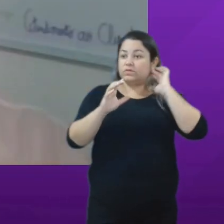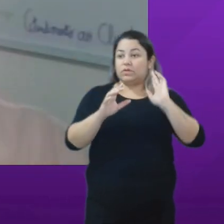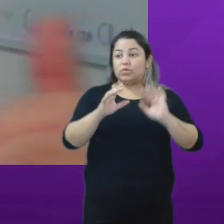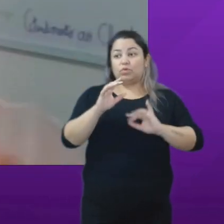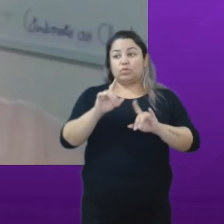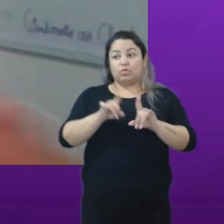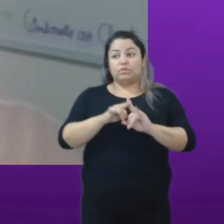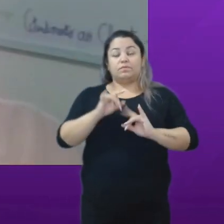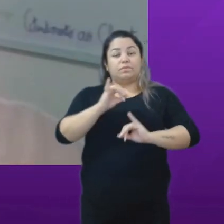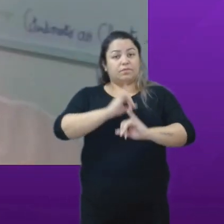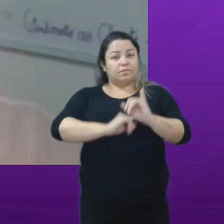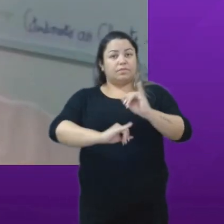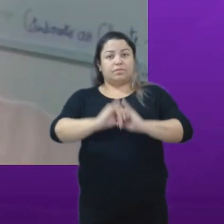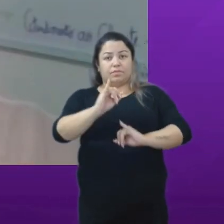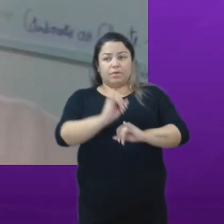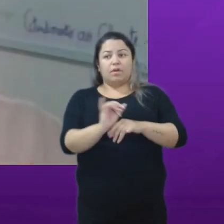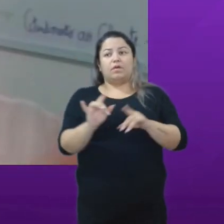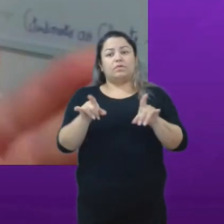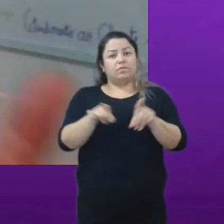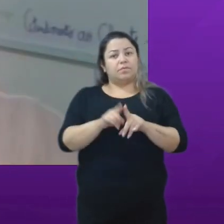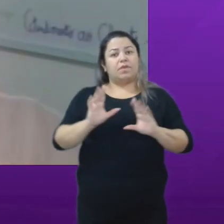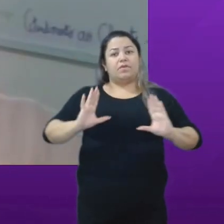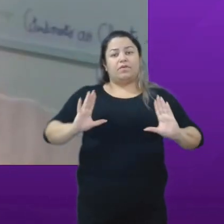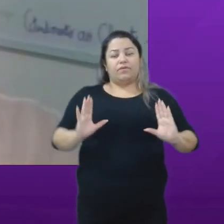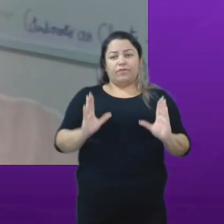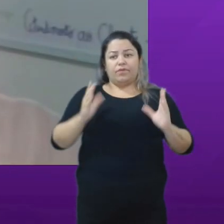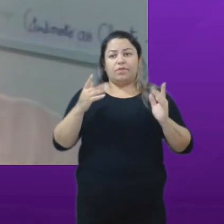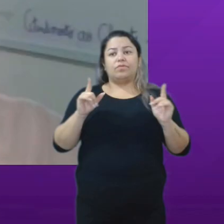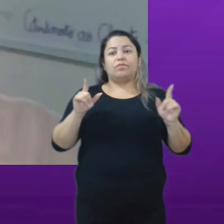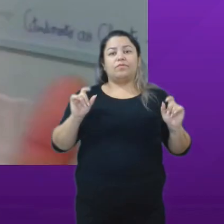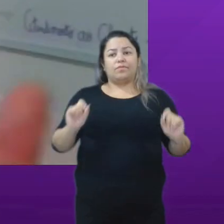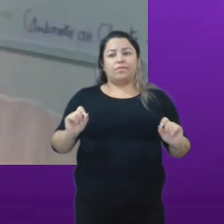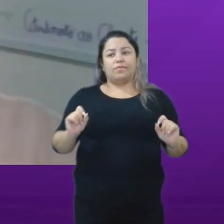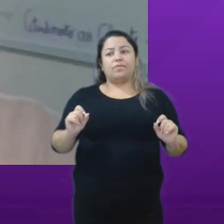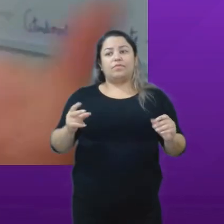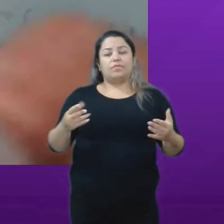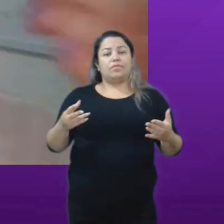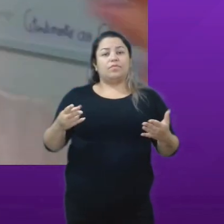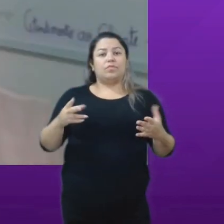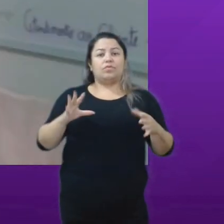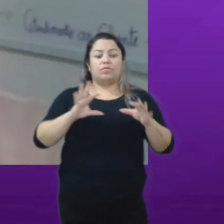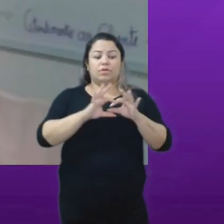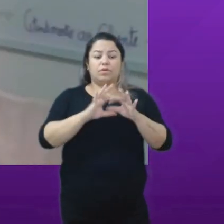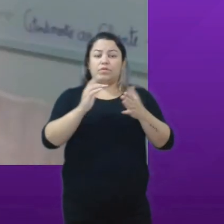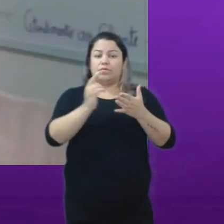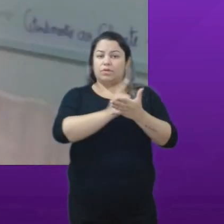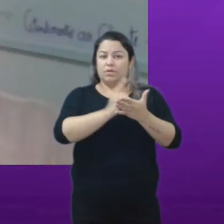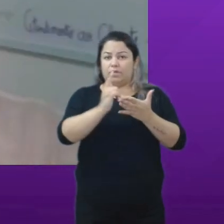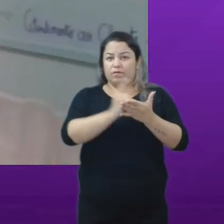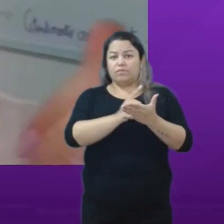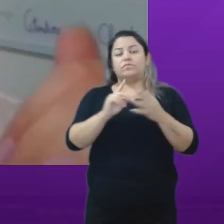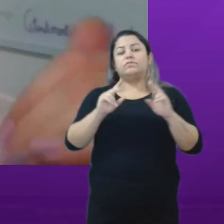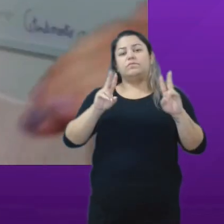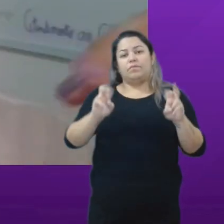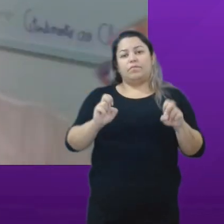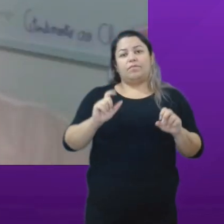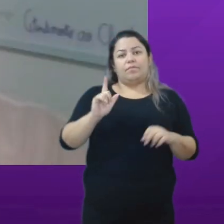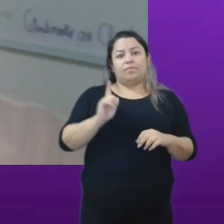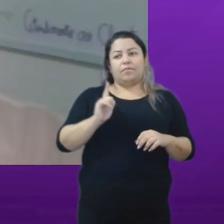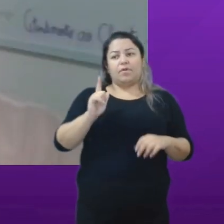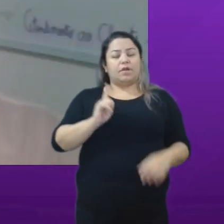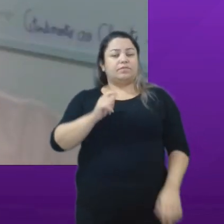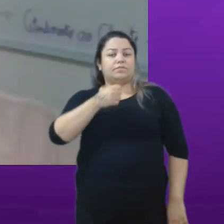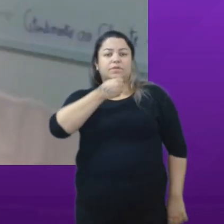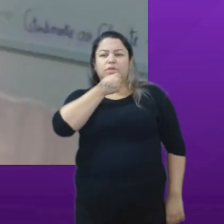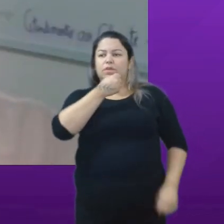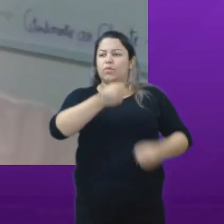gente vê entrevista, e a Evelyn trouxe um pouco sobre esse episódio do livro, mas assim, quando a gente vai ver entrevistas, quando a gente